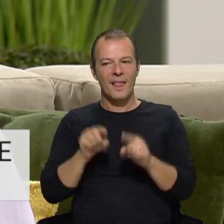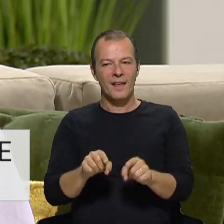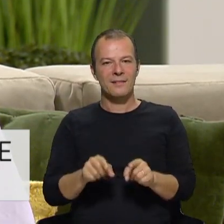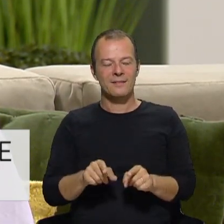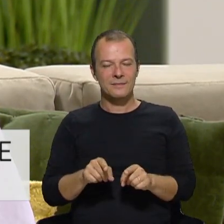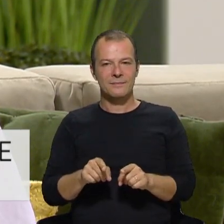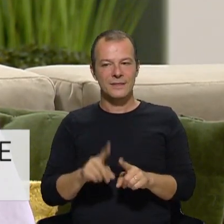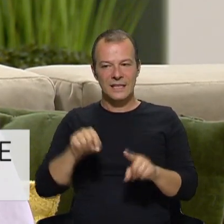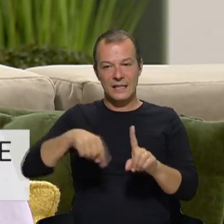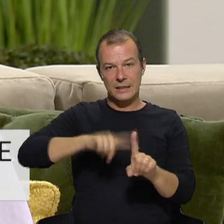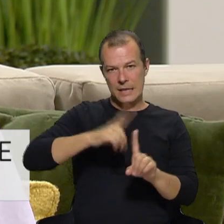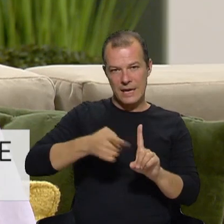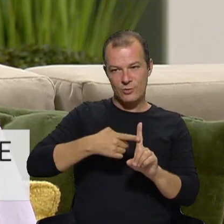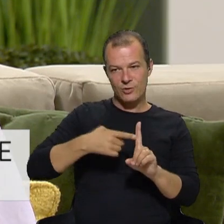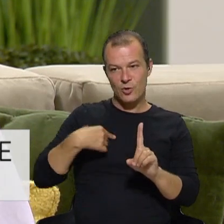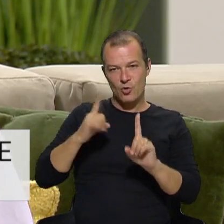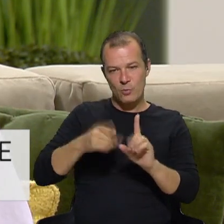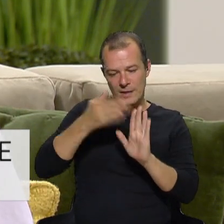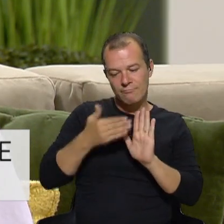Neste ano que comecei